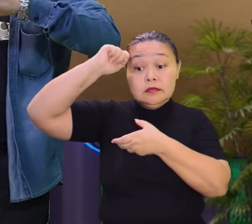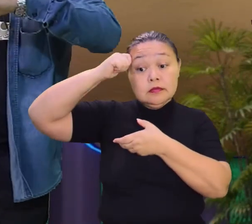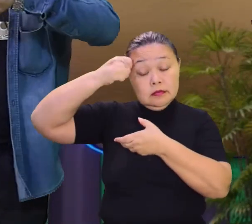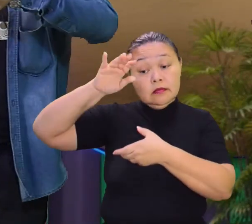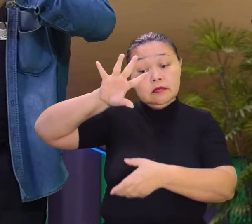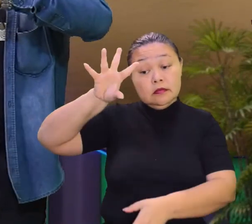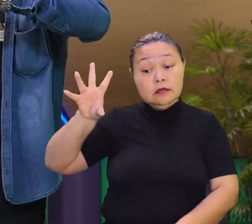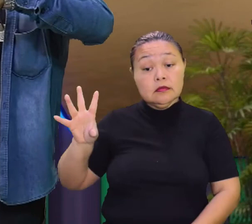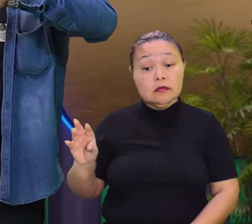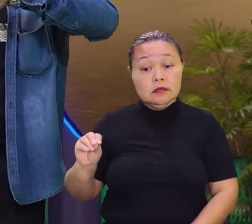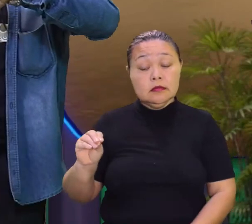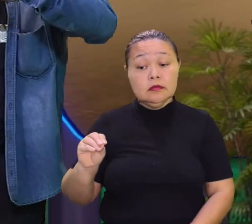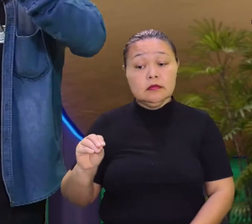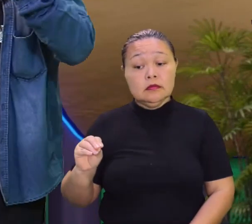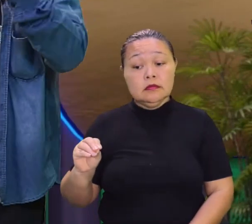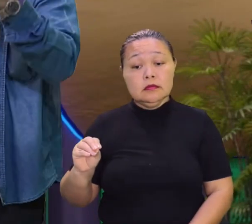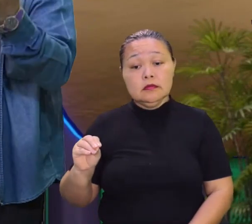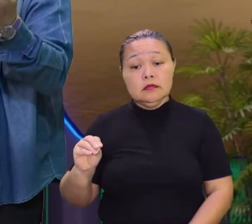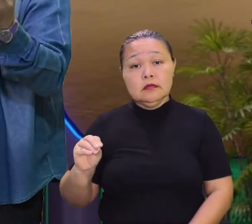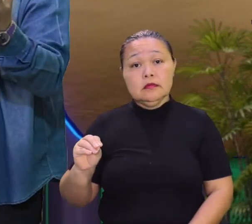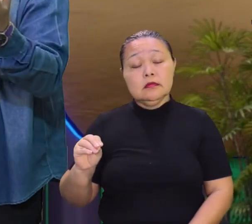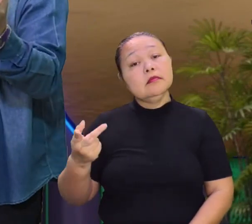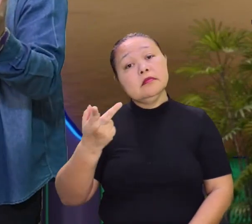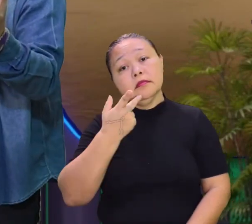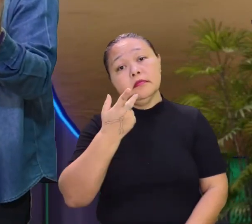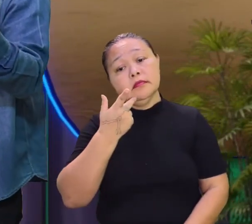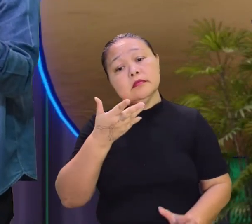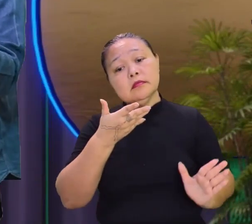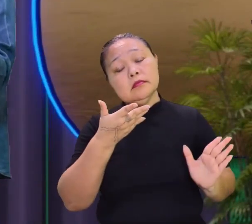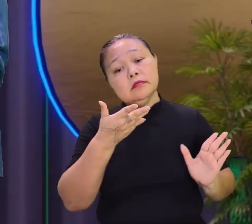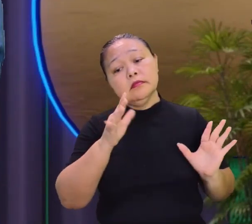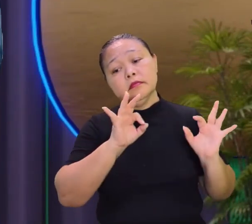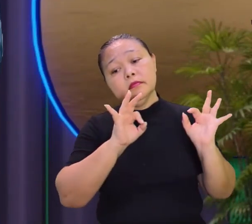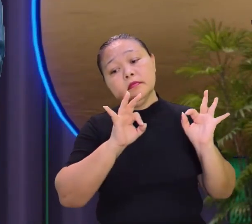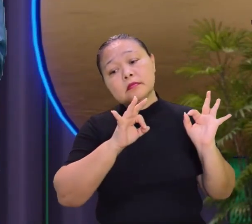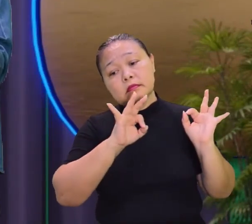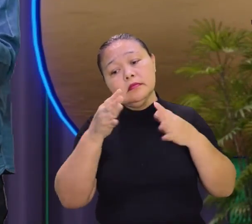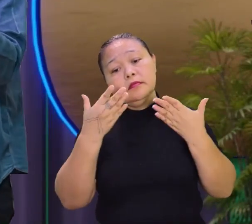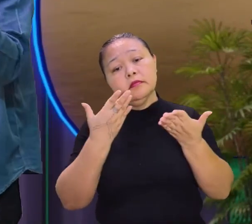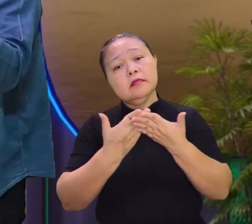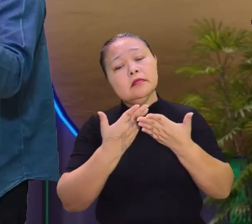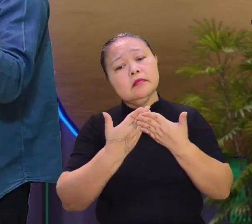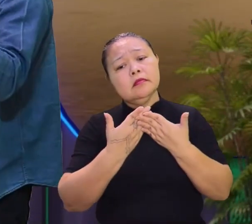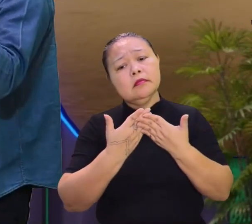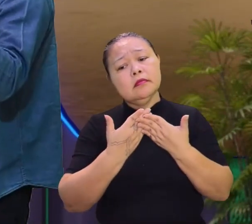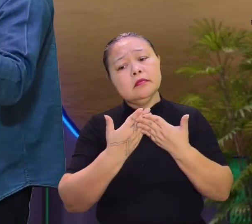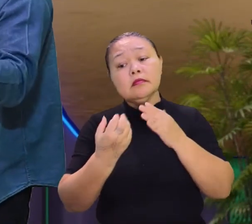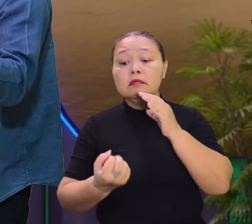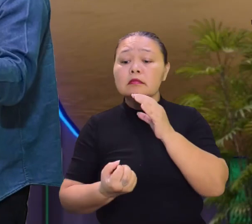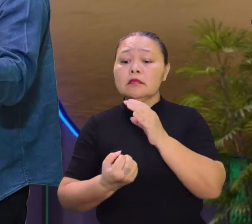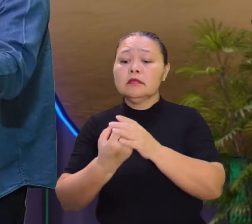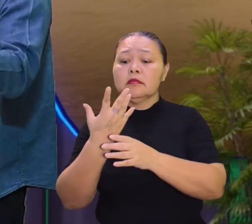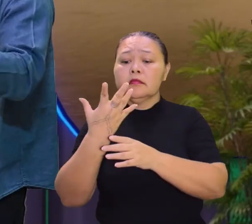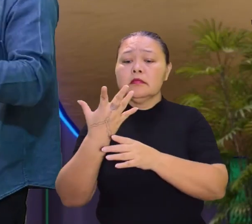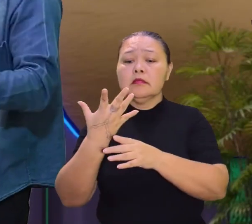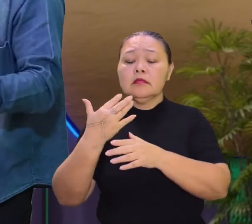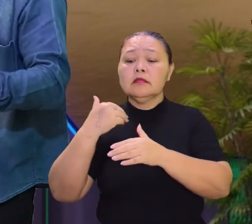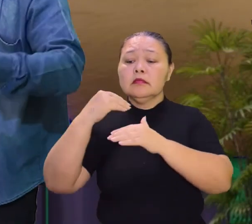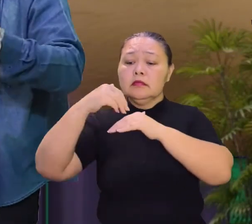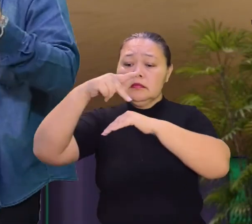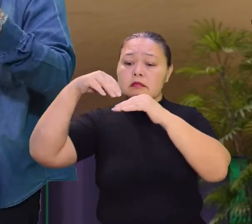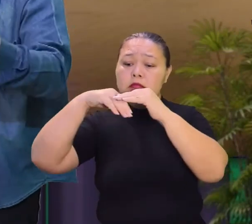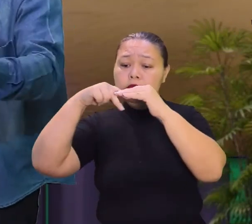e falamos sobre isso nessa aula, que é esse surgimento, essa origem desse